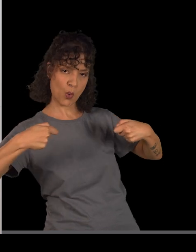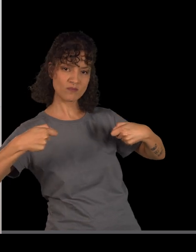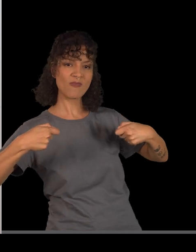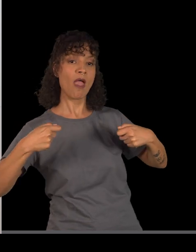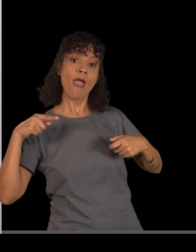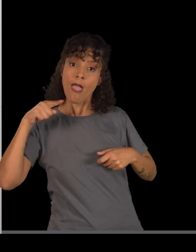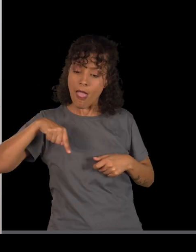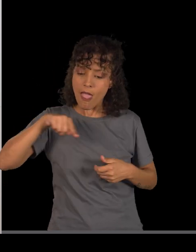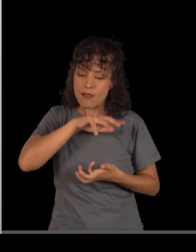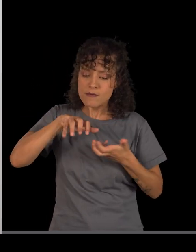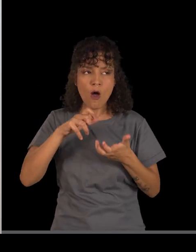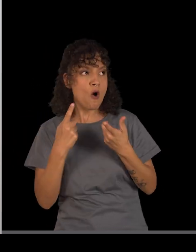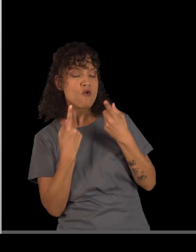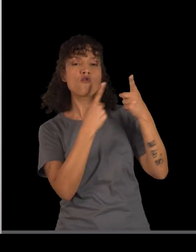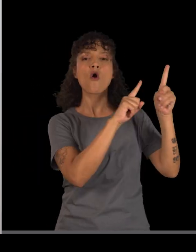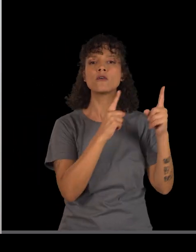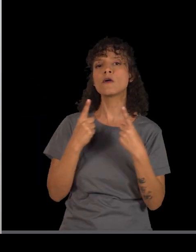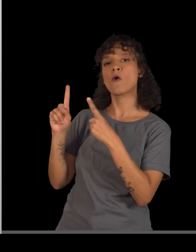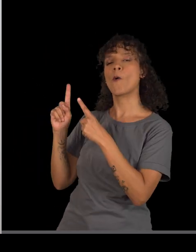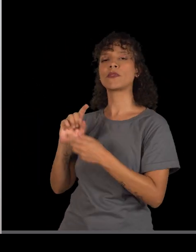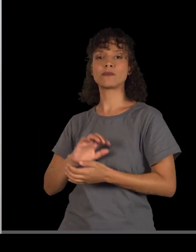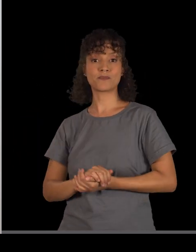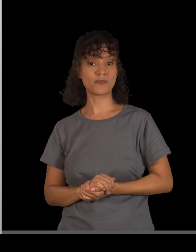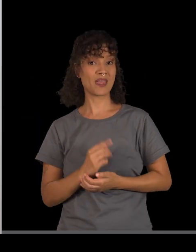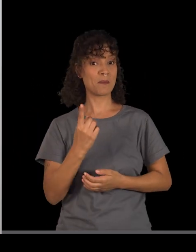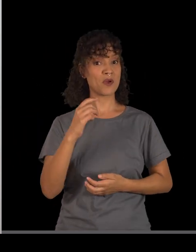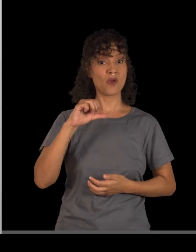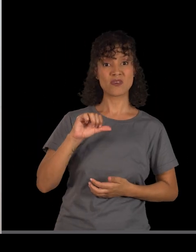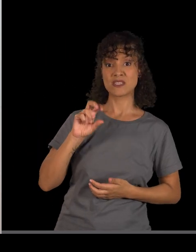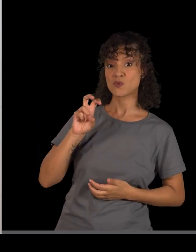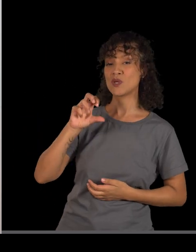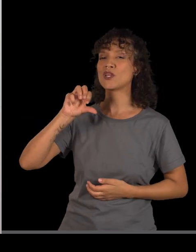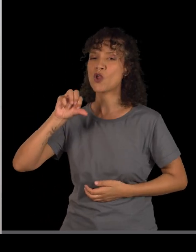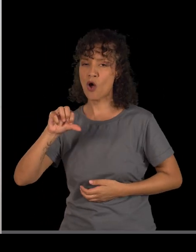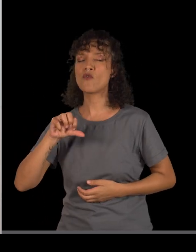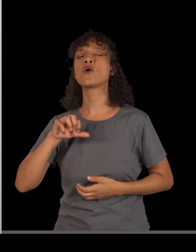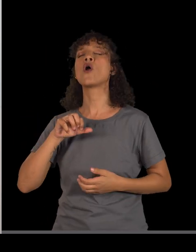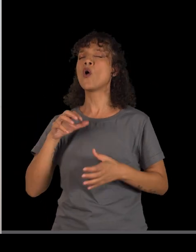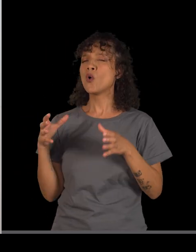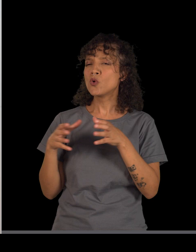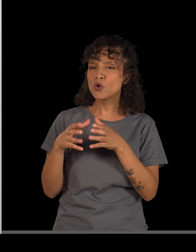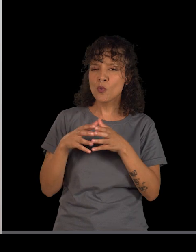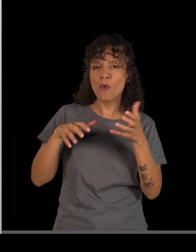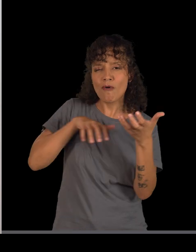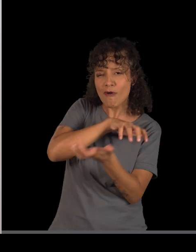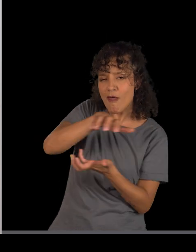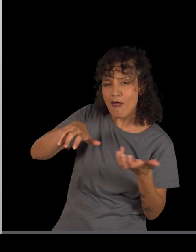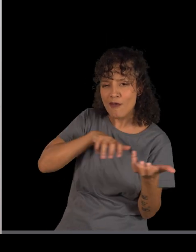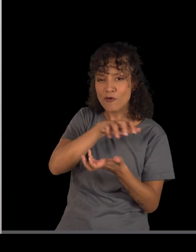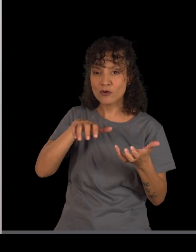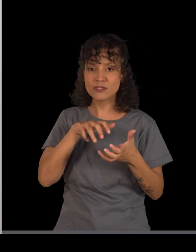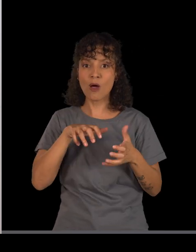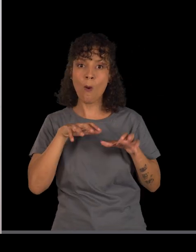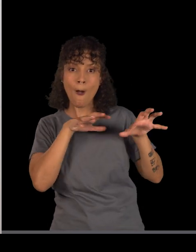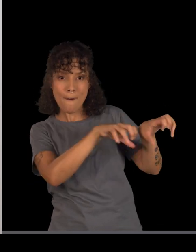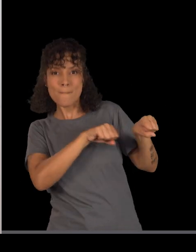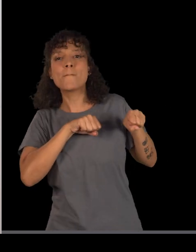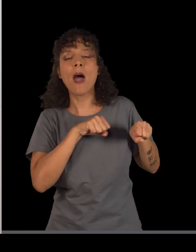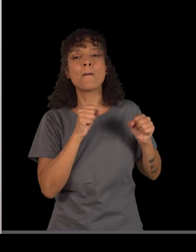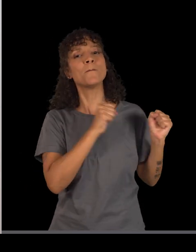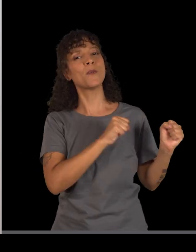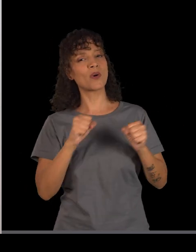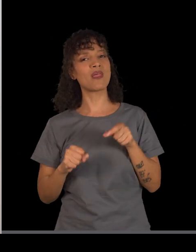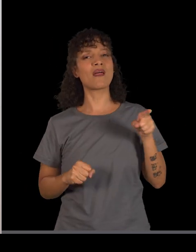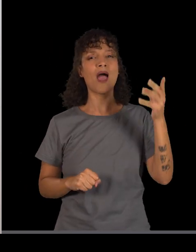pelo Fulgêncio Batista. Já em 1959 é que um grupo guerrilheiro consegue tomar o poder de Cuba. E